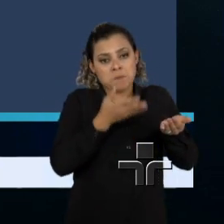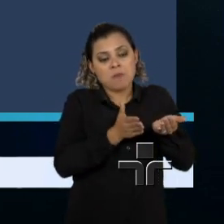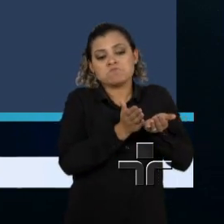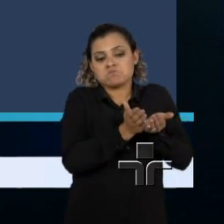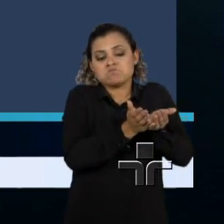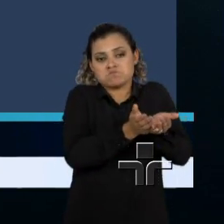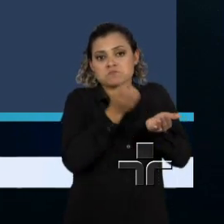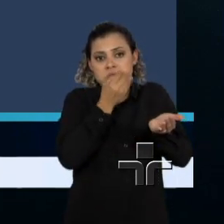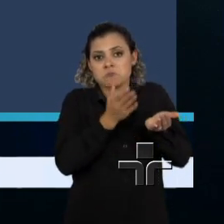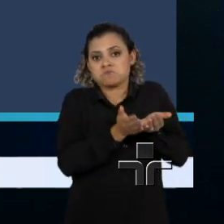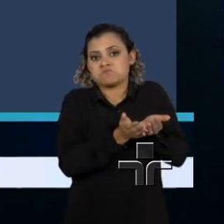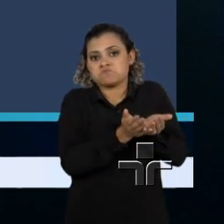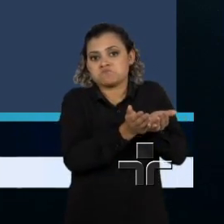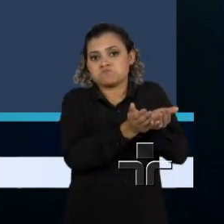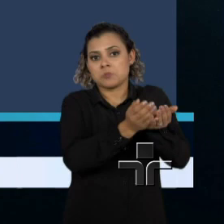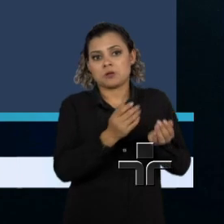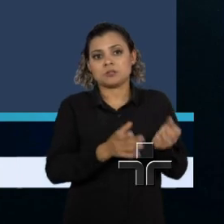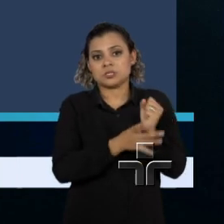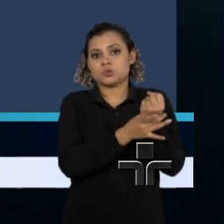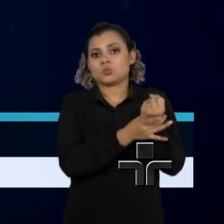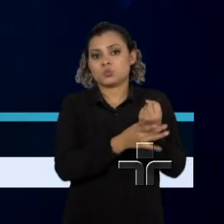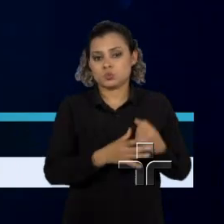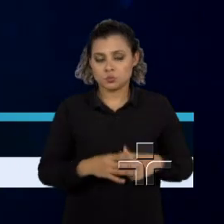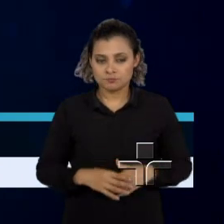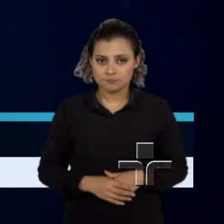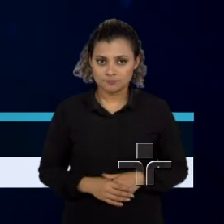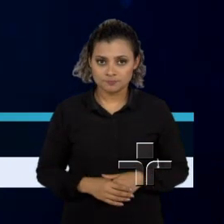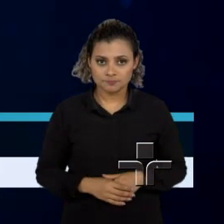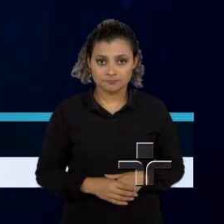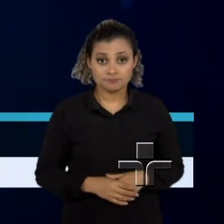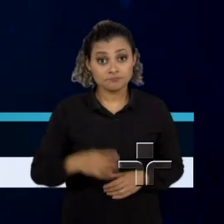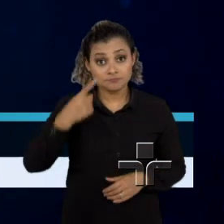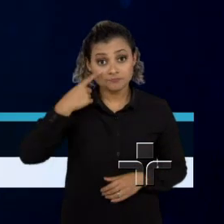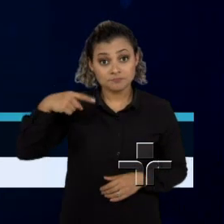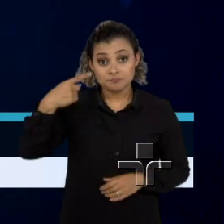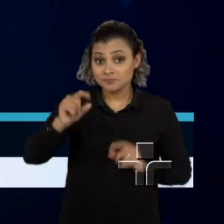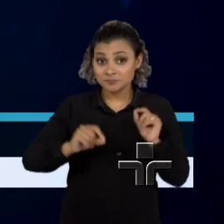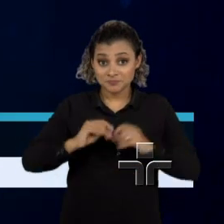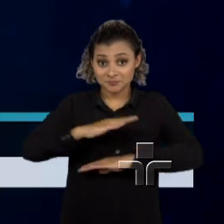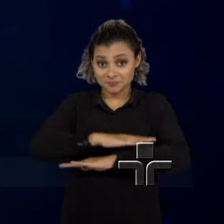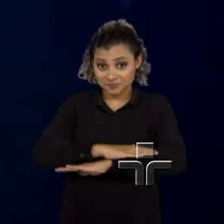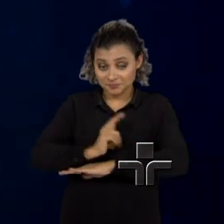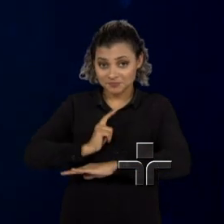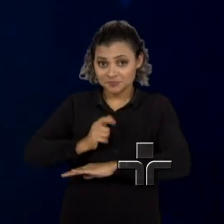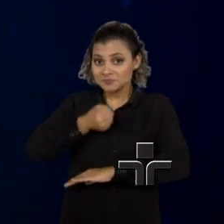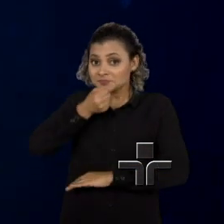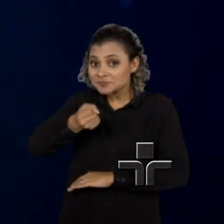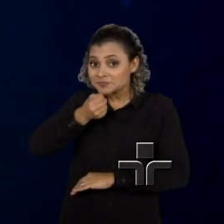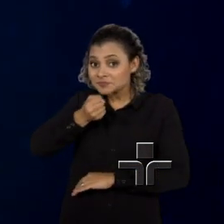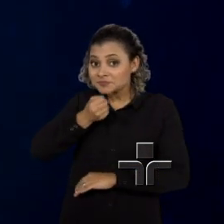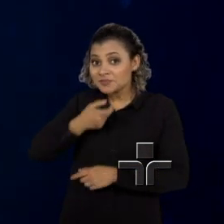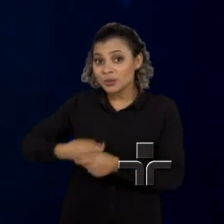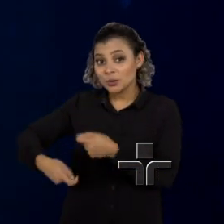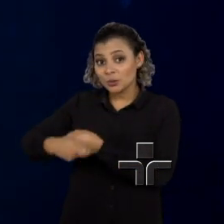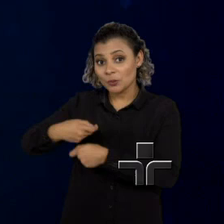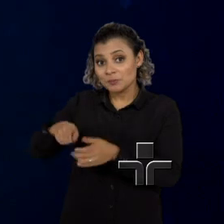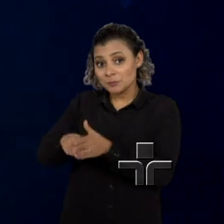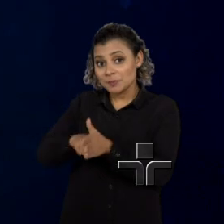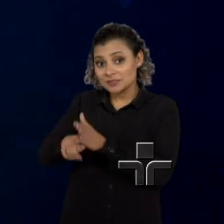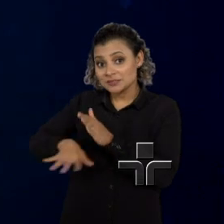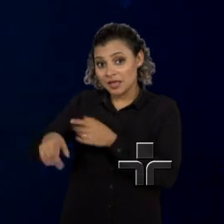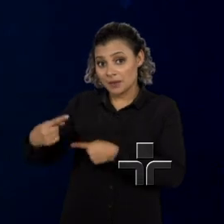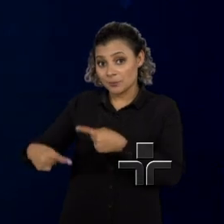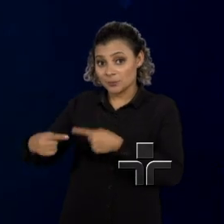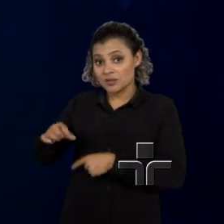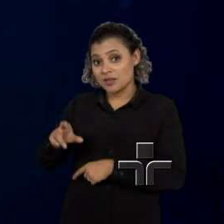em condições seguras. A seguir, vamos ter aqui na bancada os comentaristas, o economista e doutor em ciência